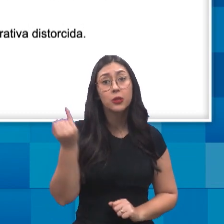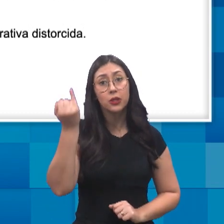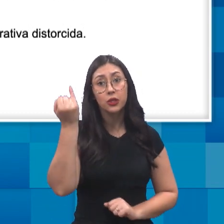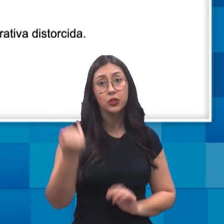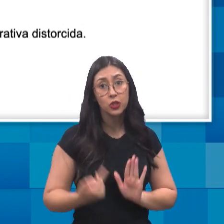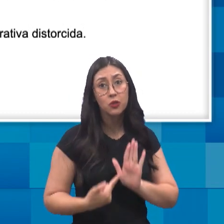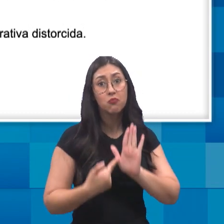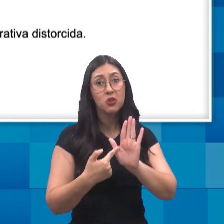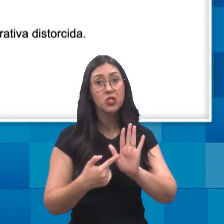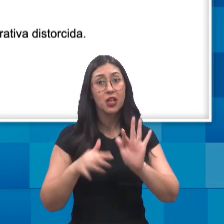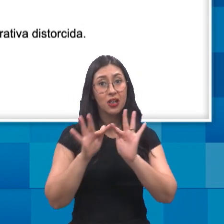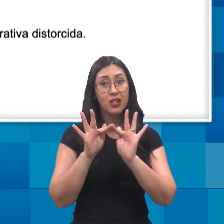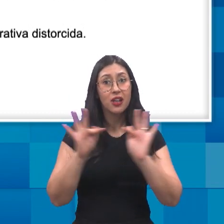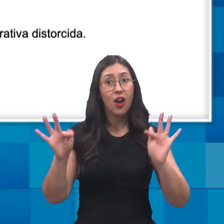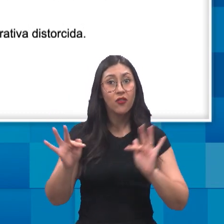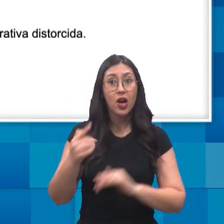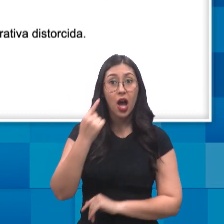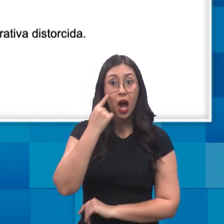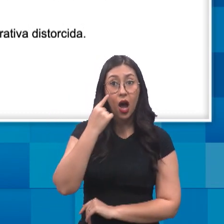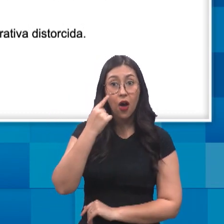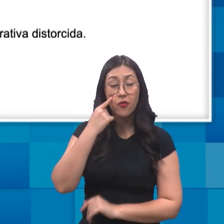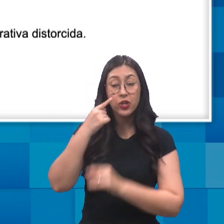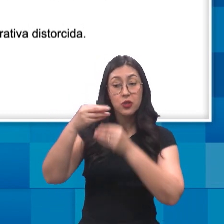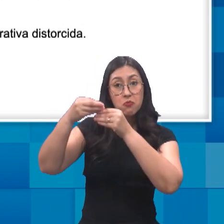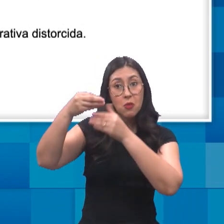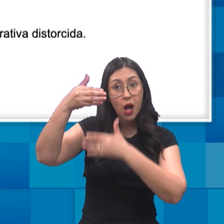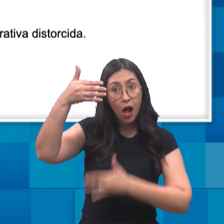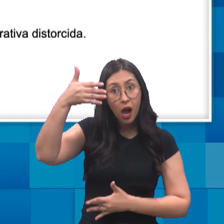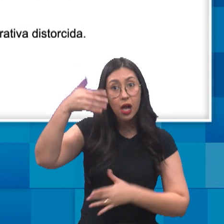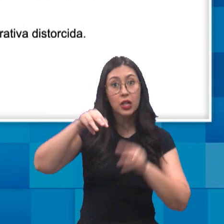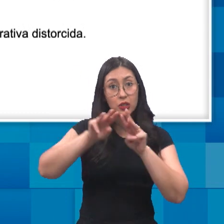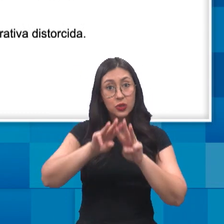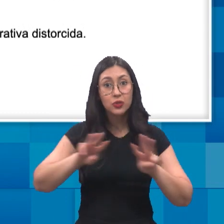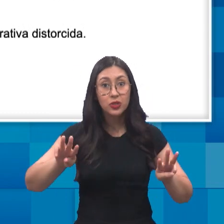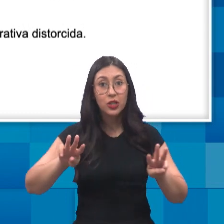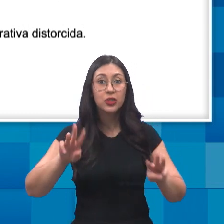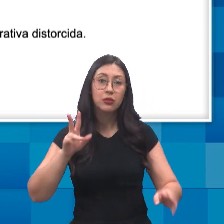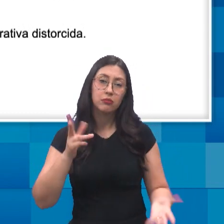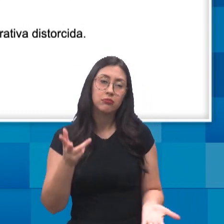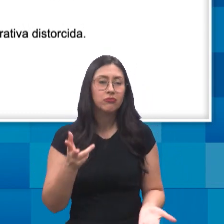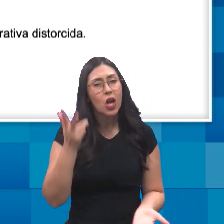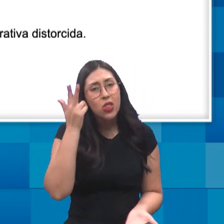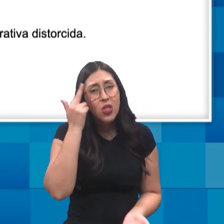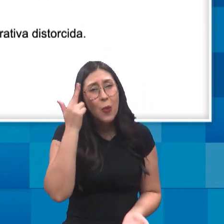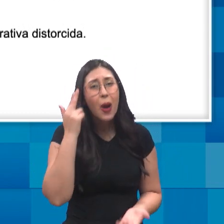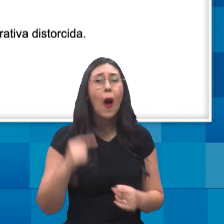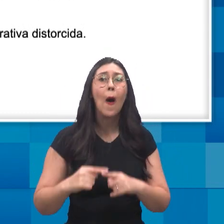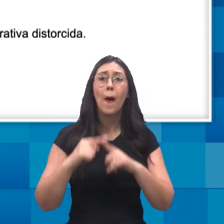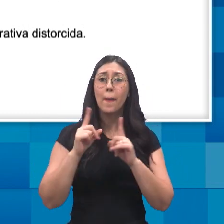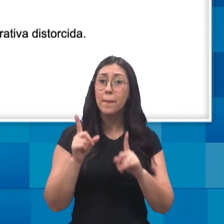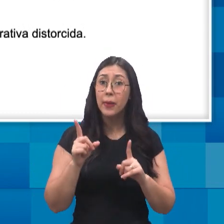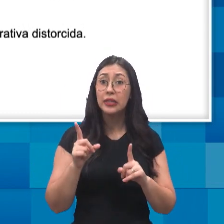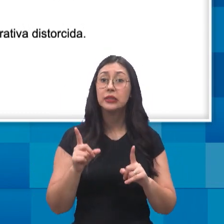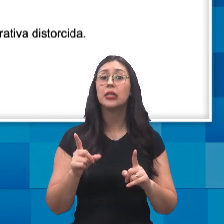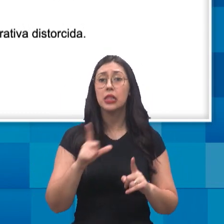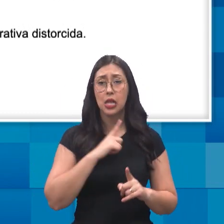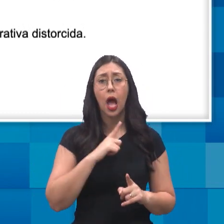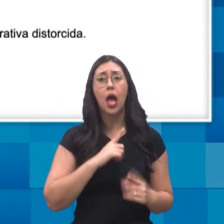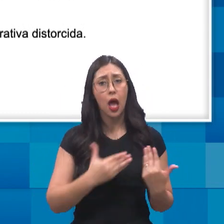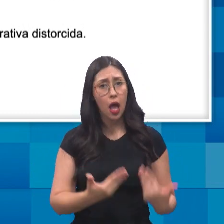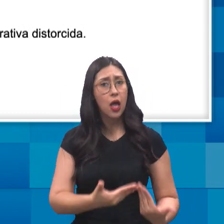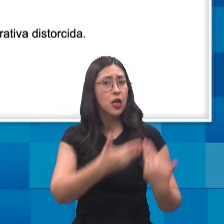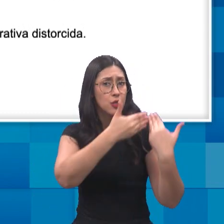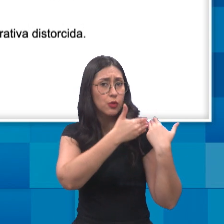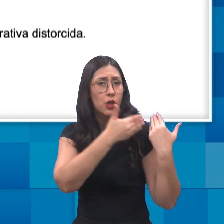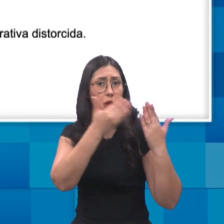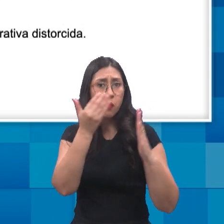da frase "veja a matéria completa no site", embora de uso comum, não exime o veículo de responsabilidade pelo